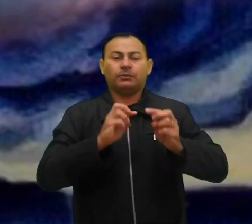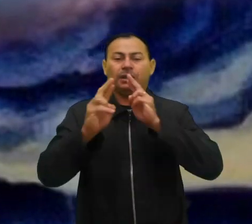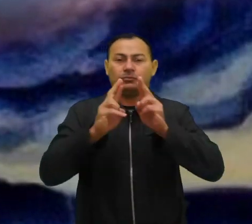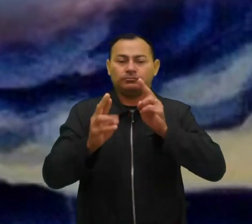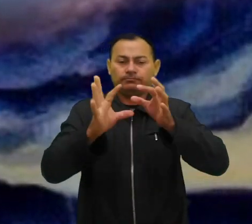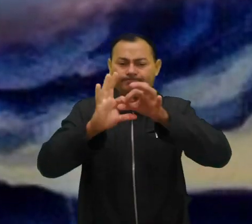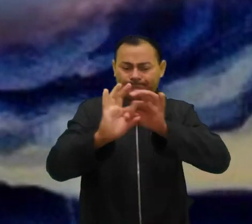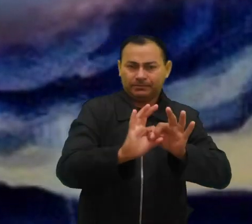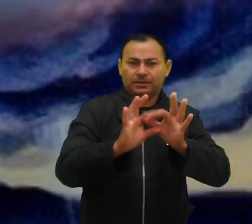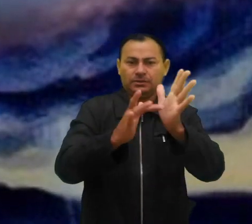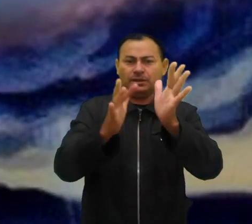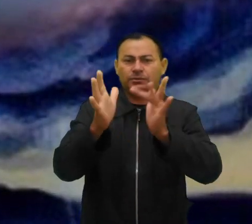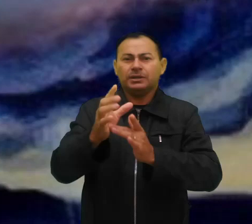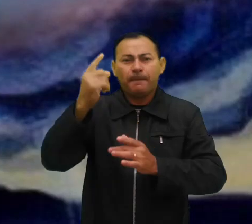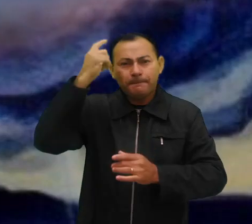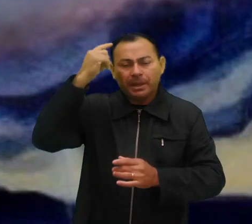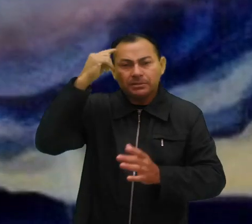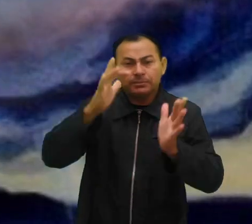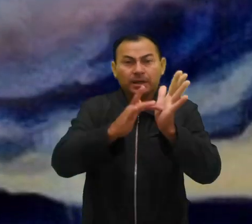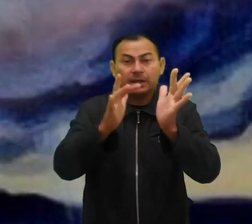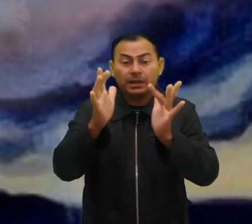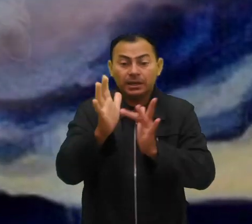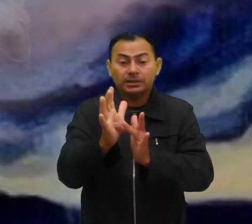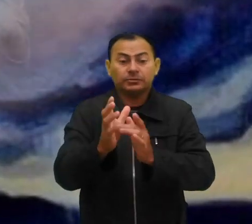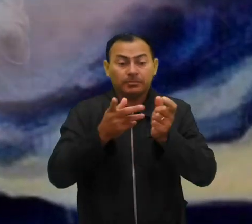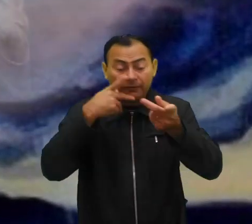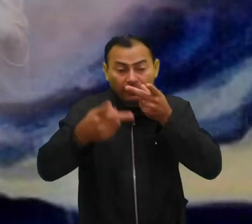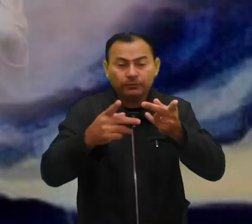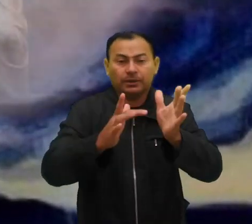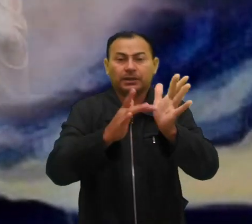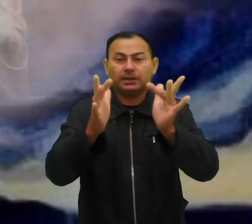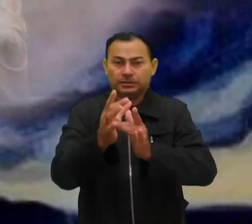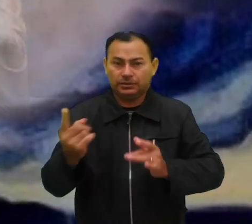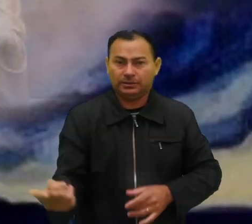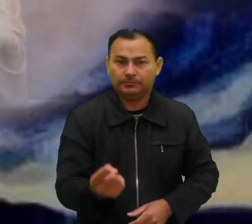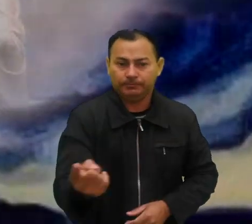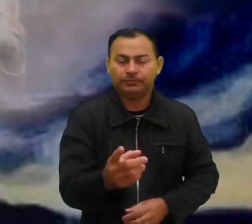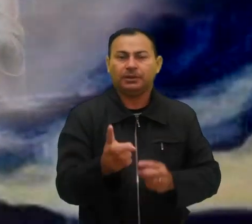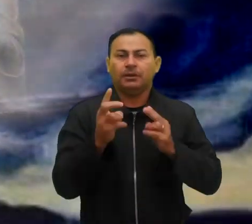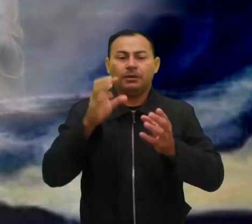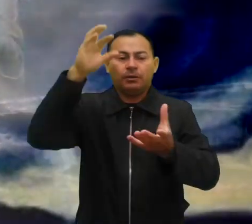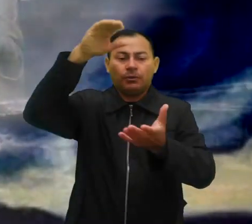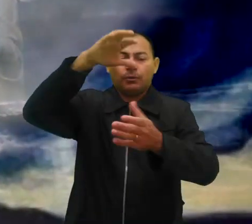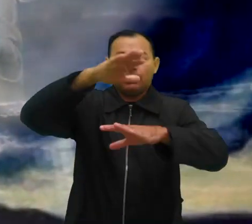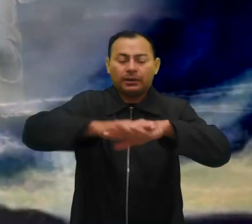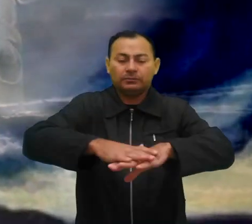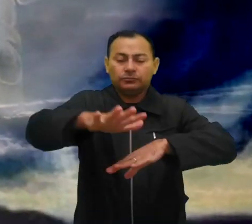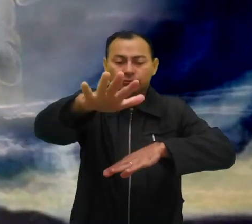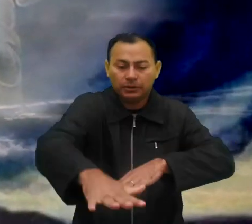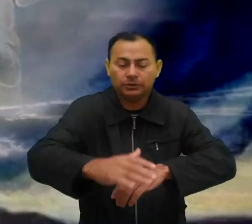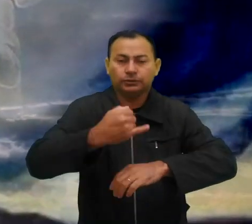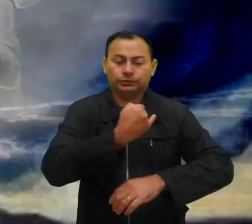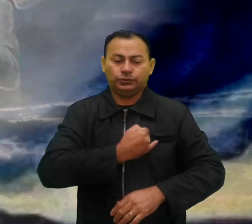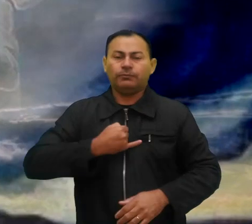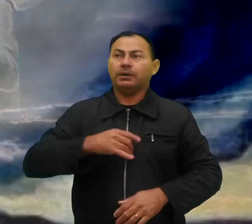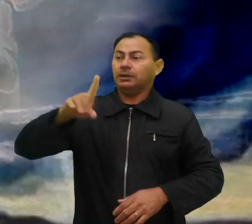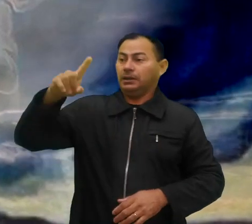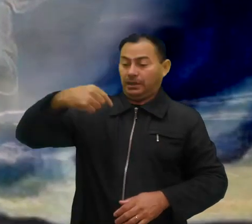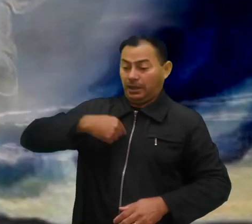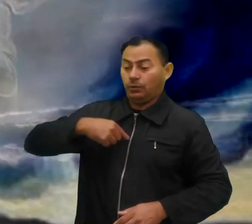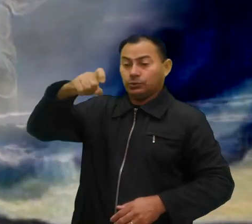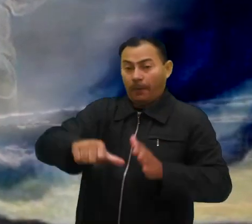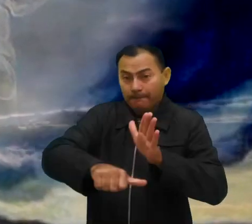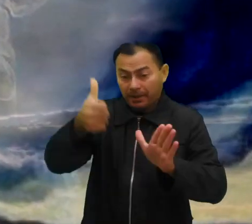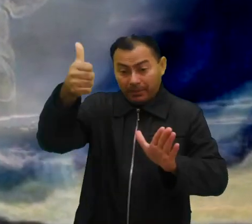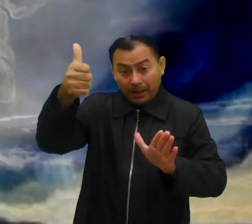Jesus. Imagine a cena. O Cristo ressurreto, o Cristo eterno, colocando a mão sobre João e dizendo, eu sou